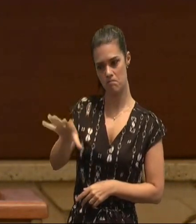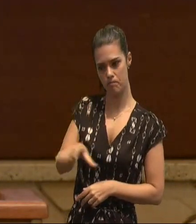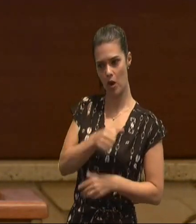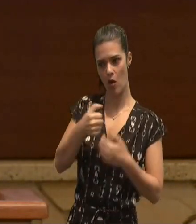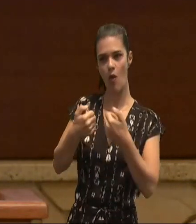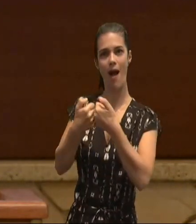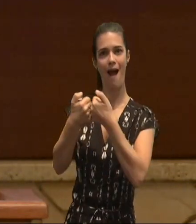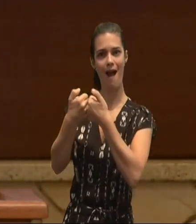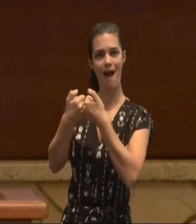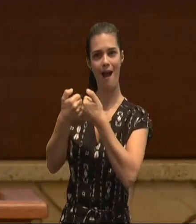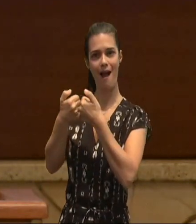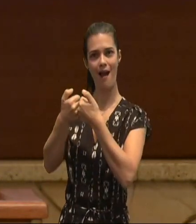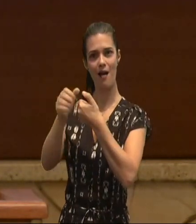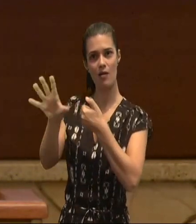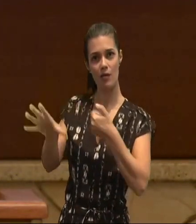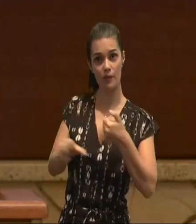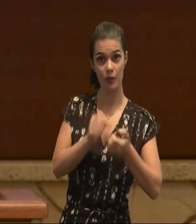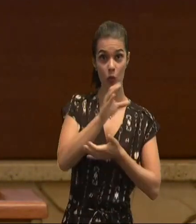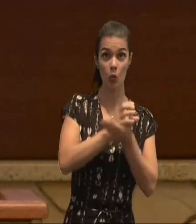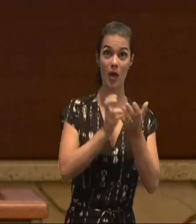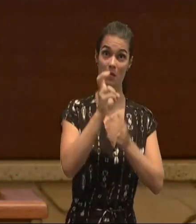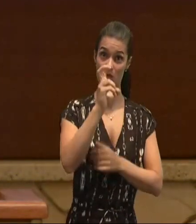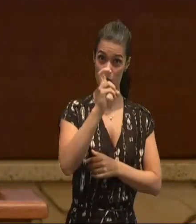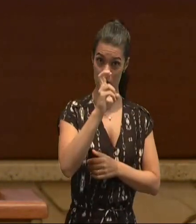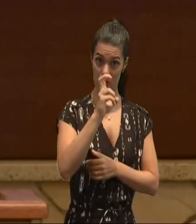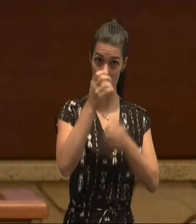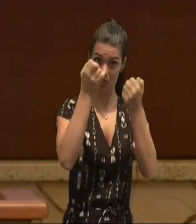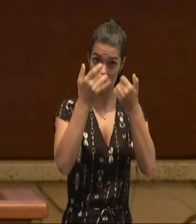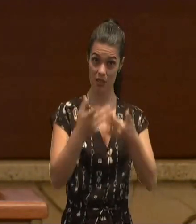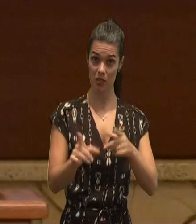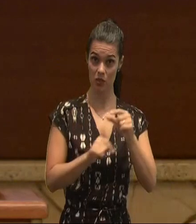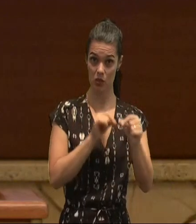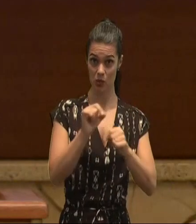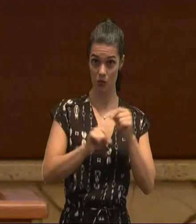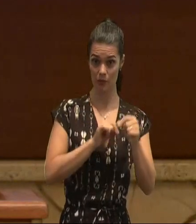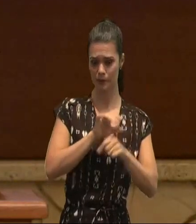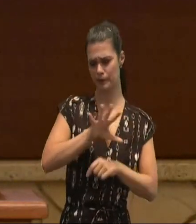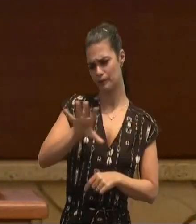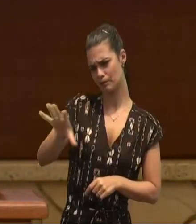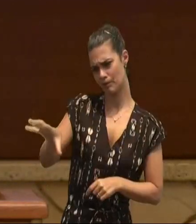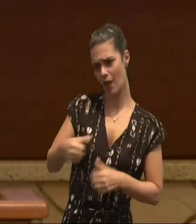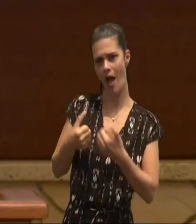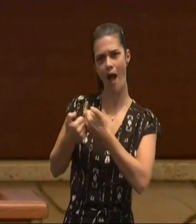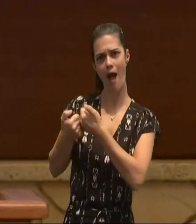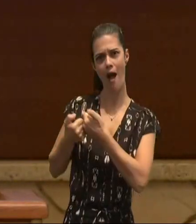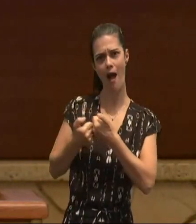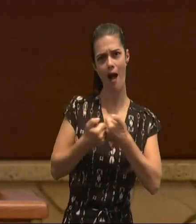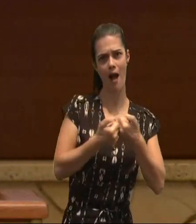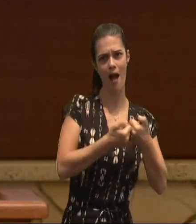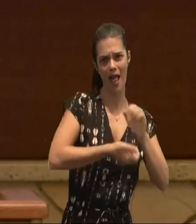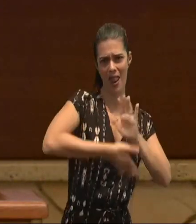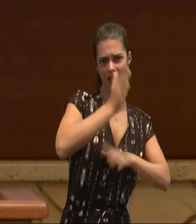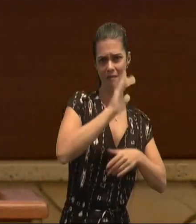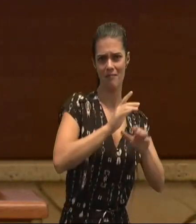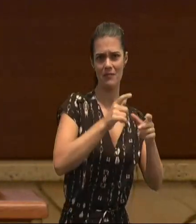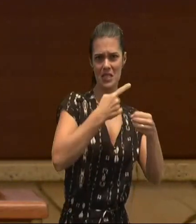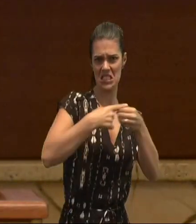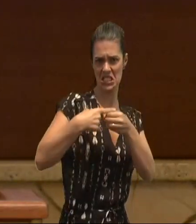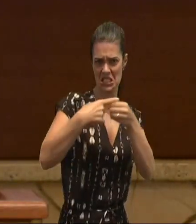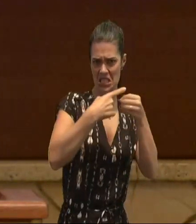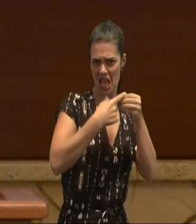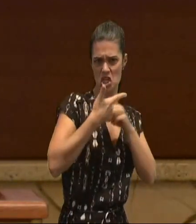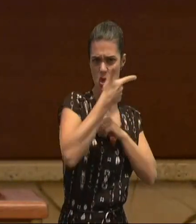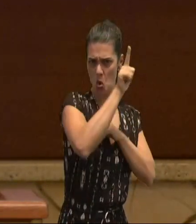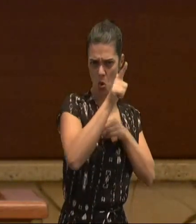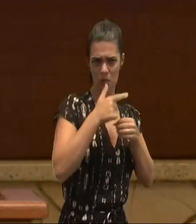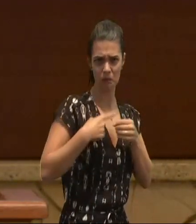capítulo 5 vai nos narrar que os filisteus levaram a arca para Asdod, lá no sudoeste do Mediterrâneo, terra dos filisteus,